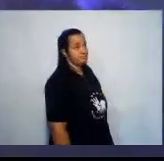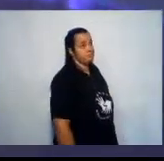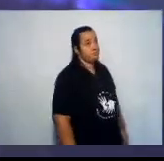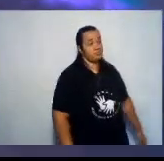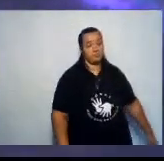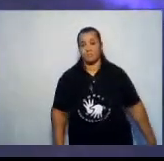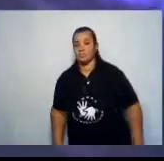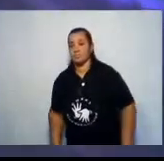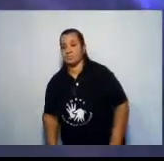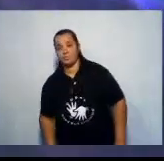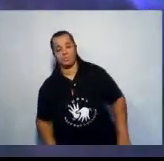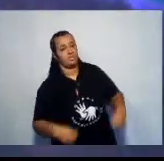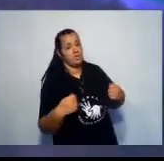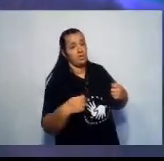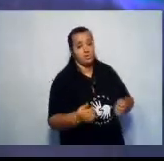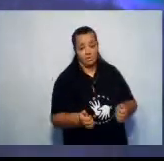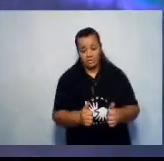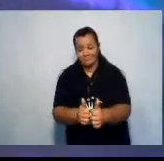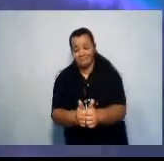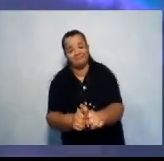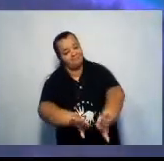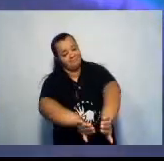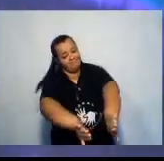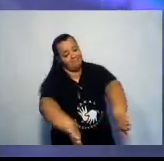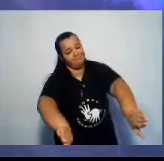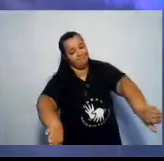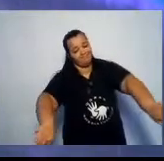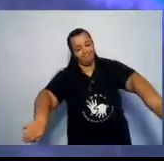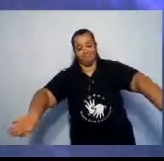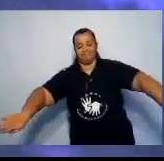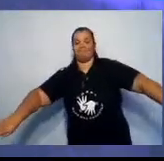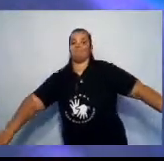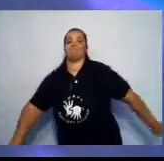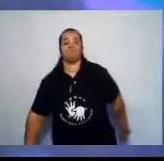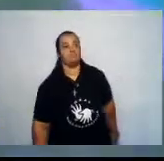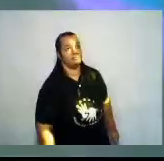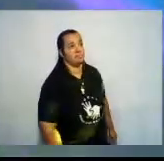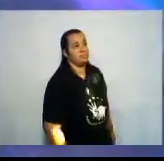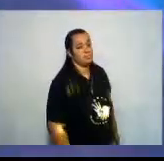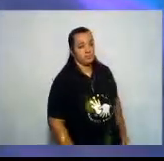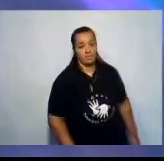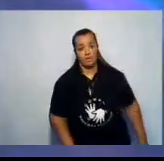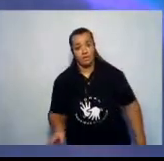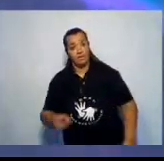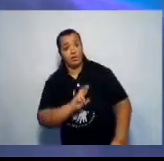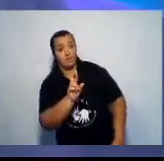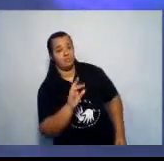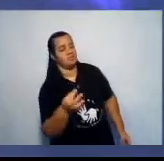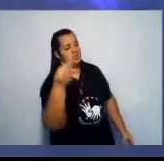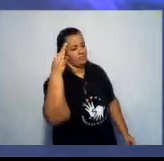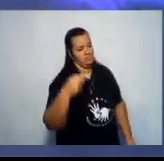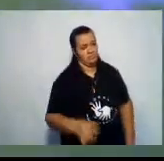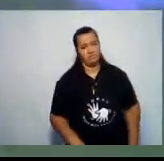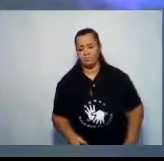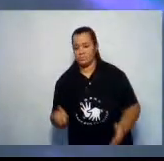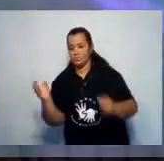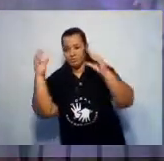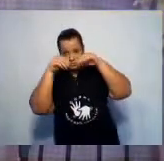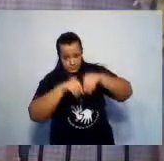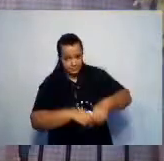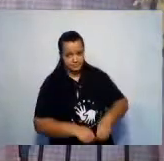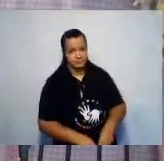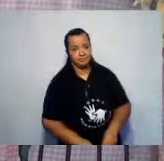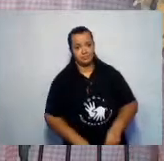voar. Pode ser que cada um de nós encontre o seu rumo. Mas se você você não responder, ok? Eu